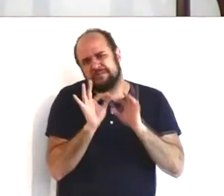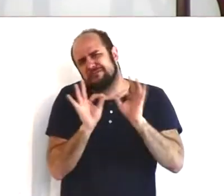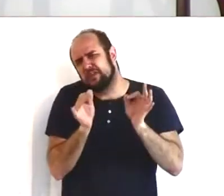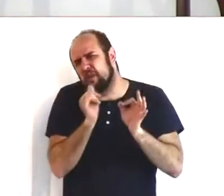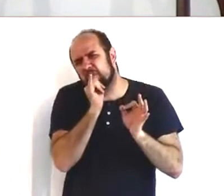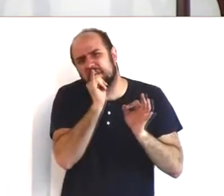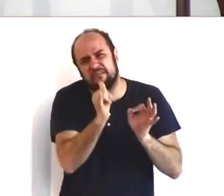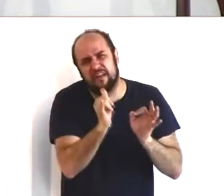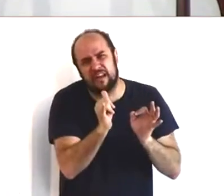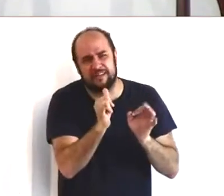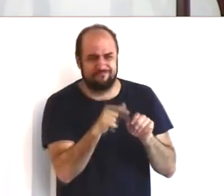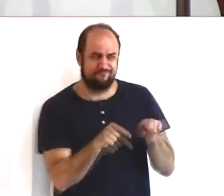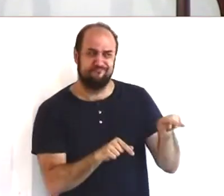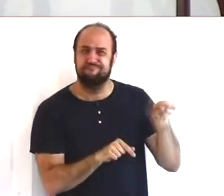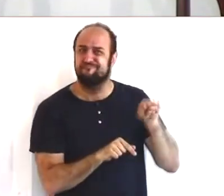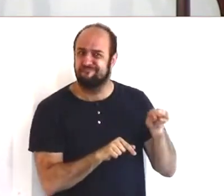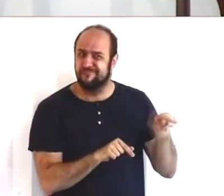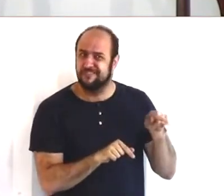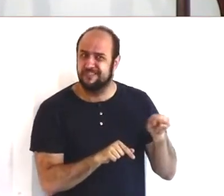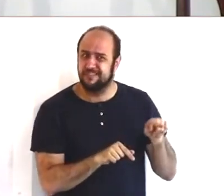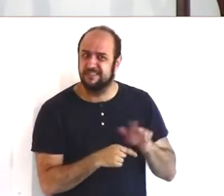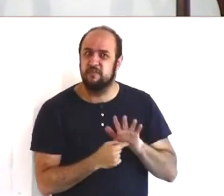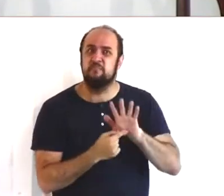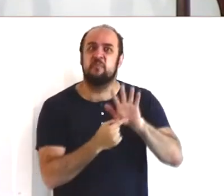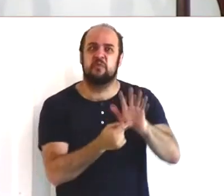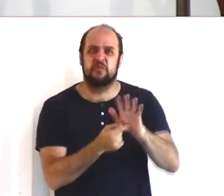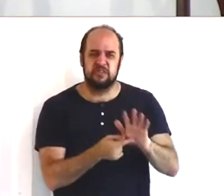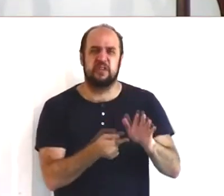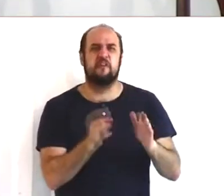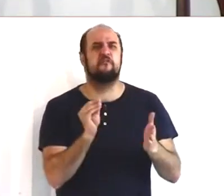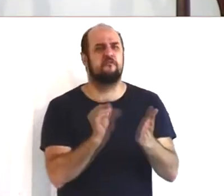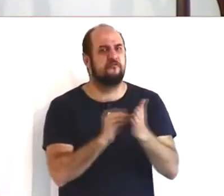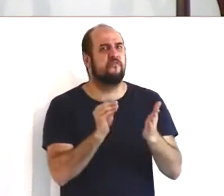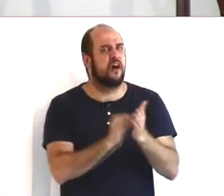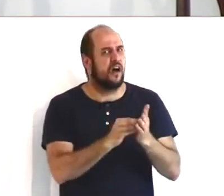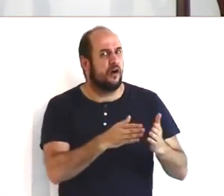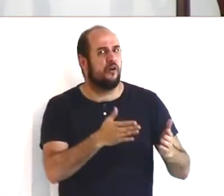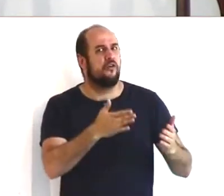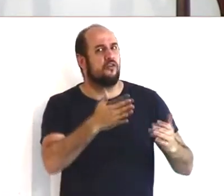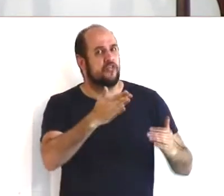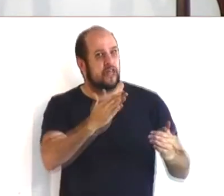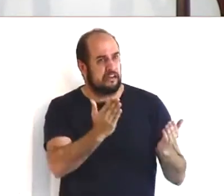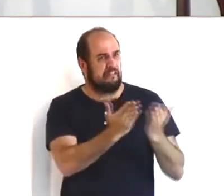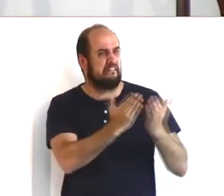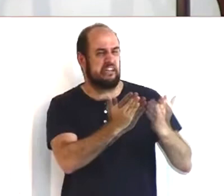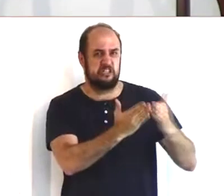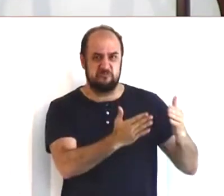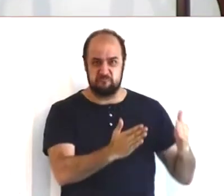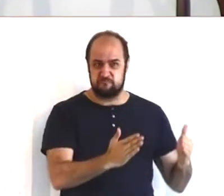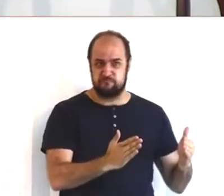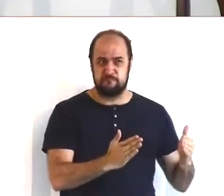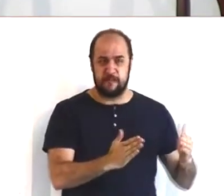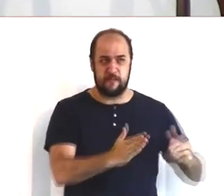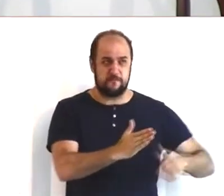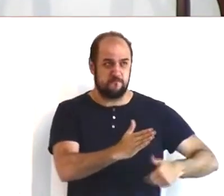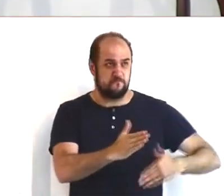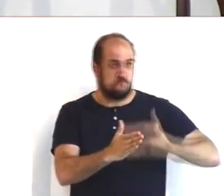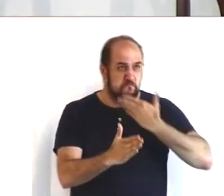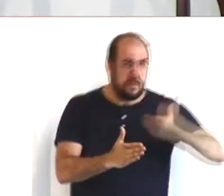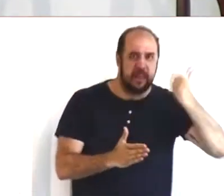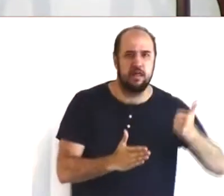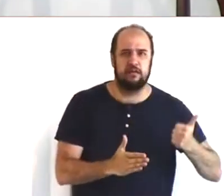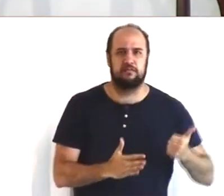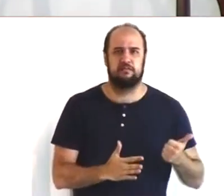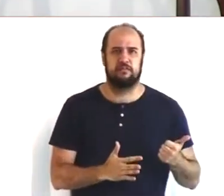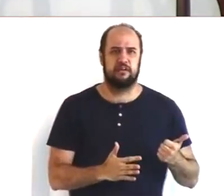simplicidade, mas isso mostra por que boa parte do cristianismo não é de vanguarda. É cristianismo de arrasto, é cristianismo